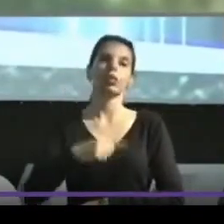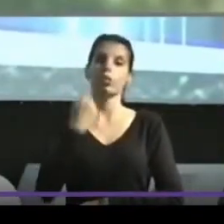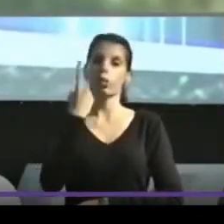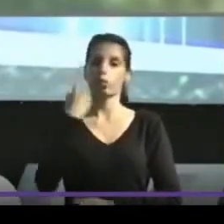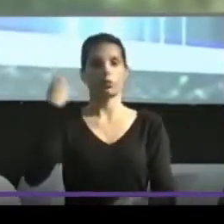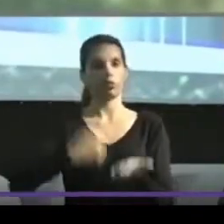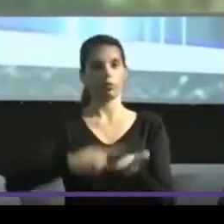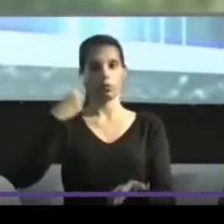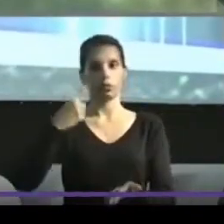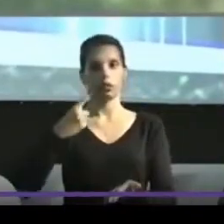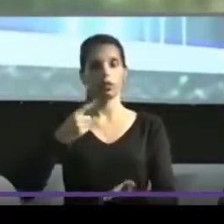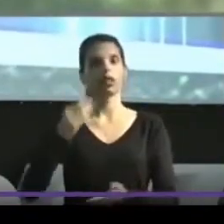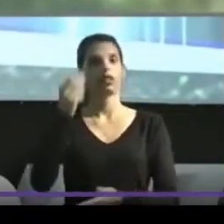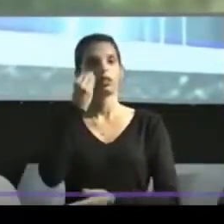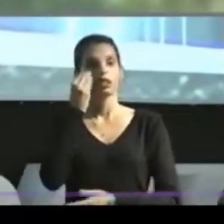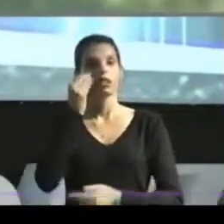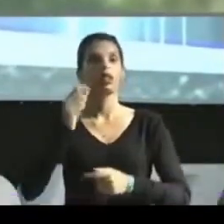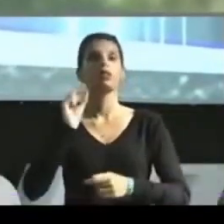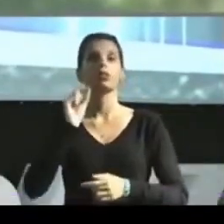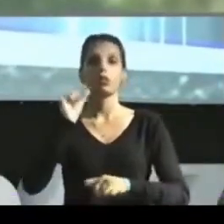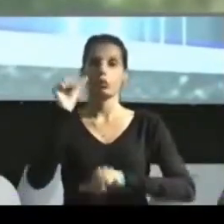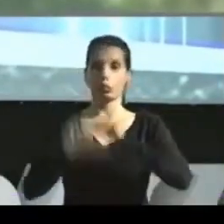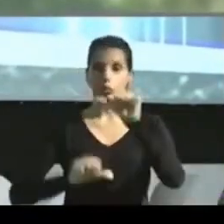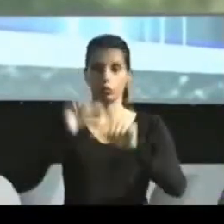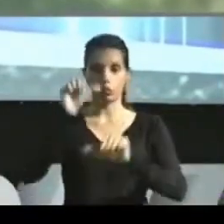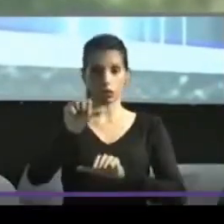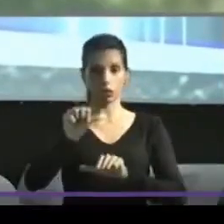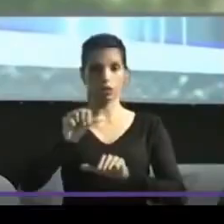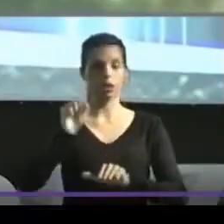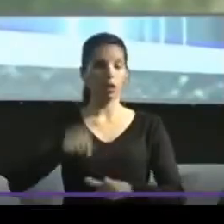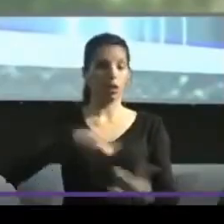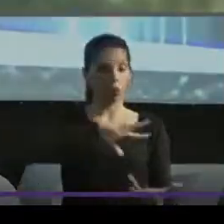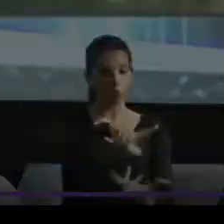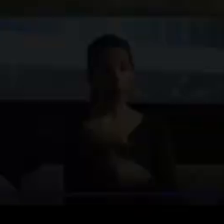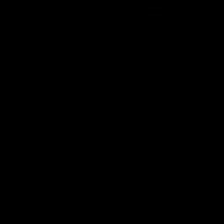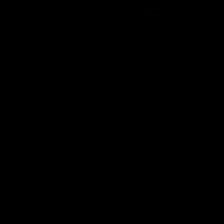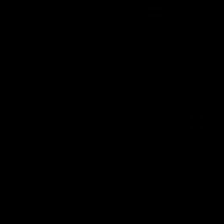propósito maior. Qual é? Mudar. e o mundo está clamando por isso. isso.